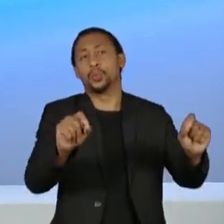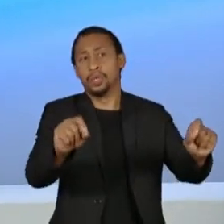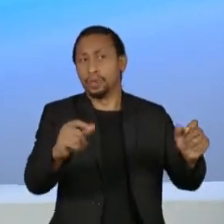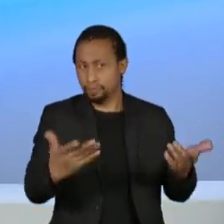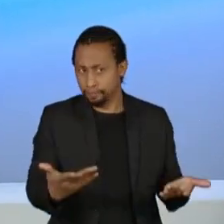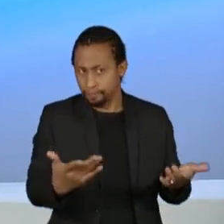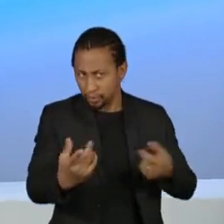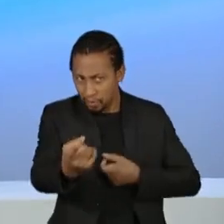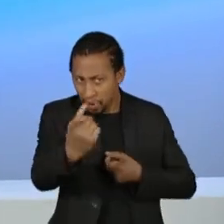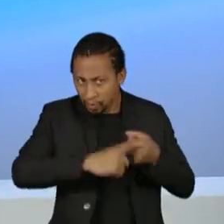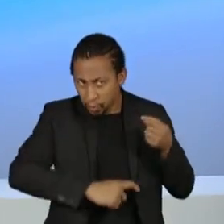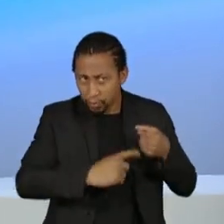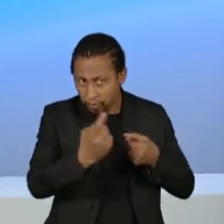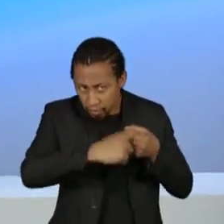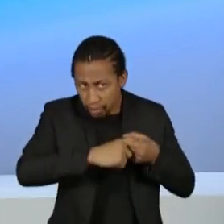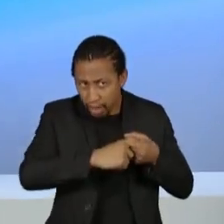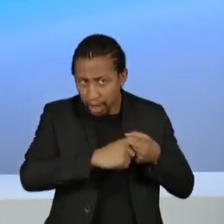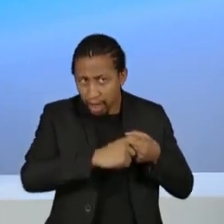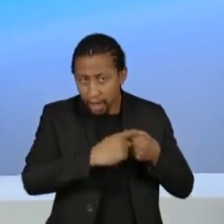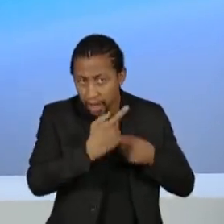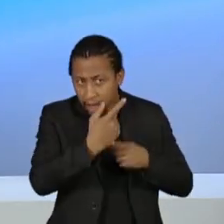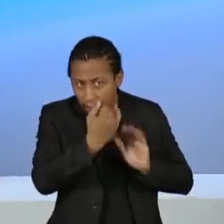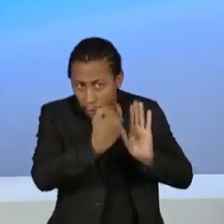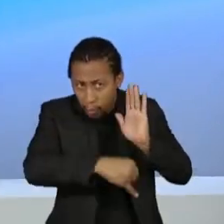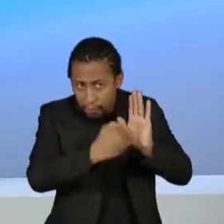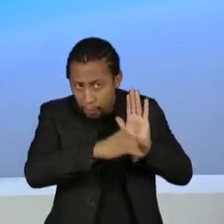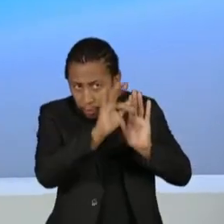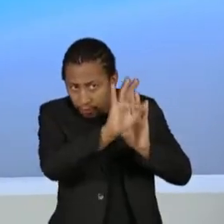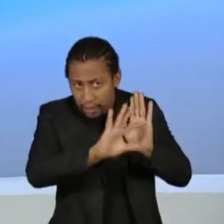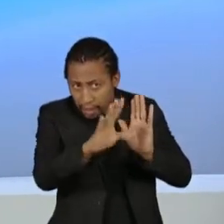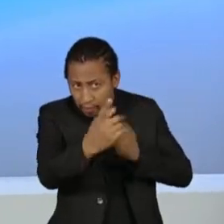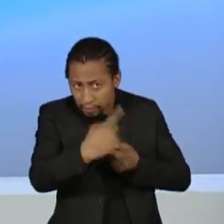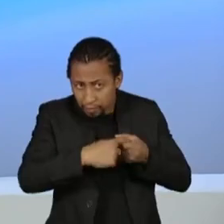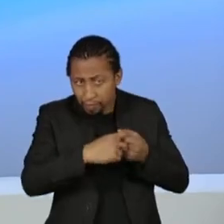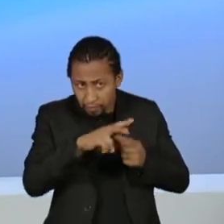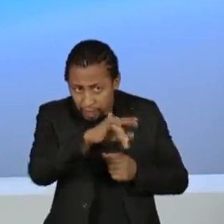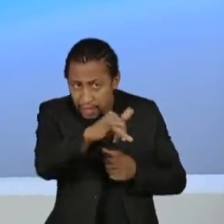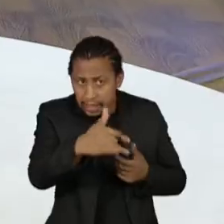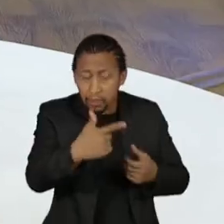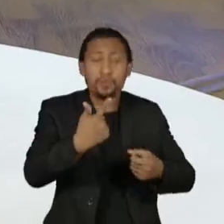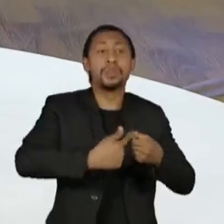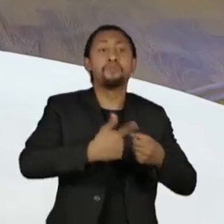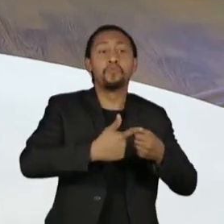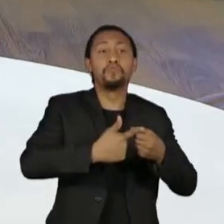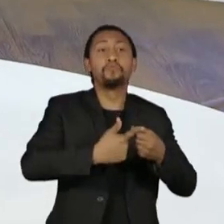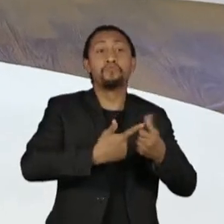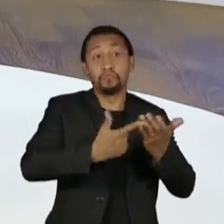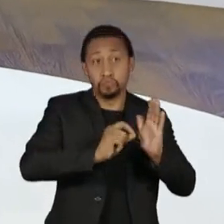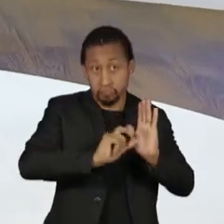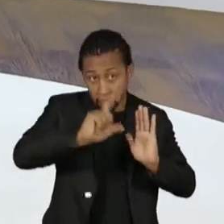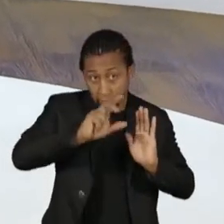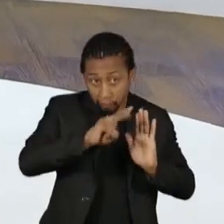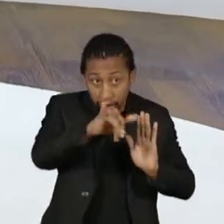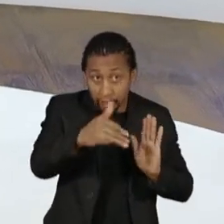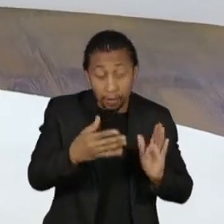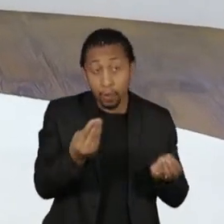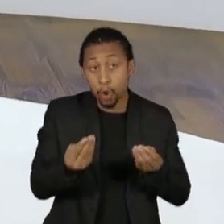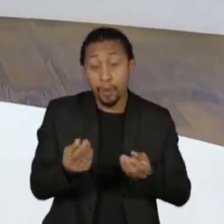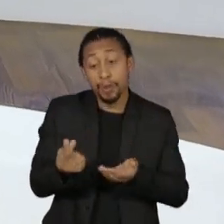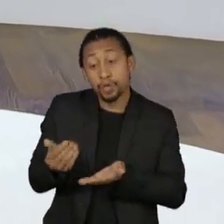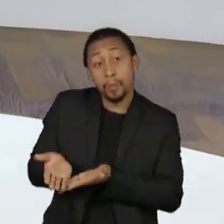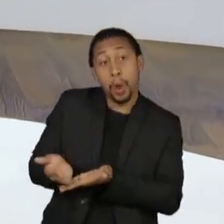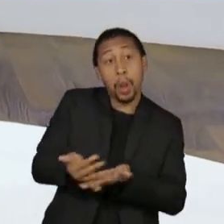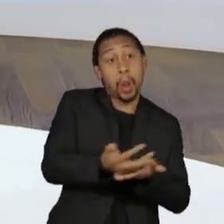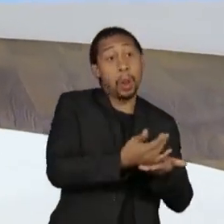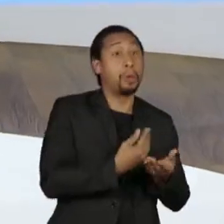imposto federal, por exemplo, uma pergunta bem objetiva. Ele vai retomar as alíquotas de combustível? O que ele vai fazer para mexer com a arrecadação?